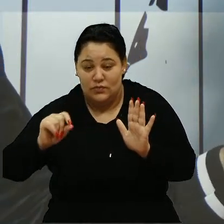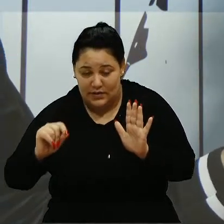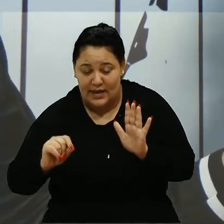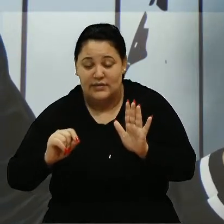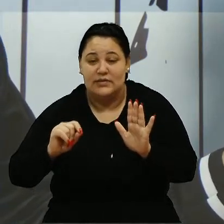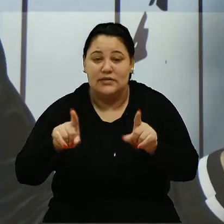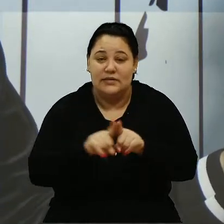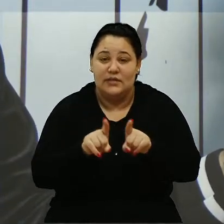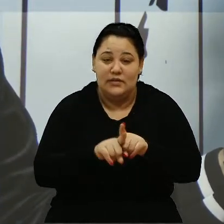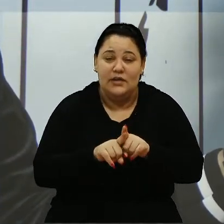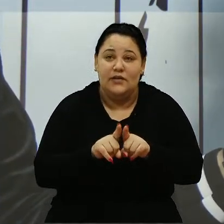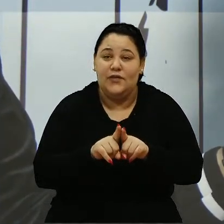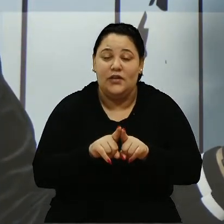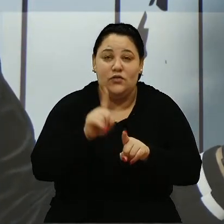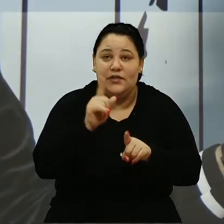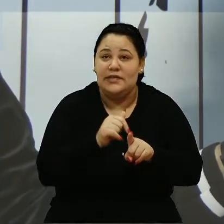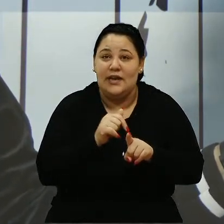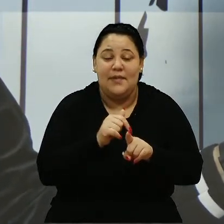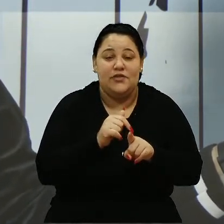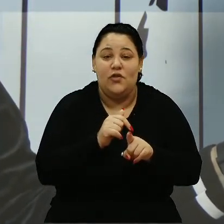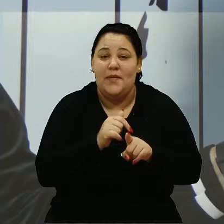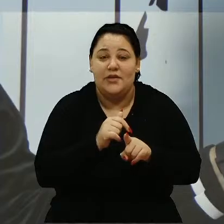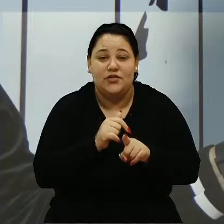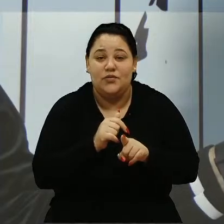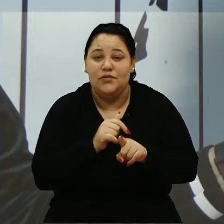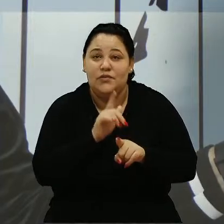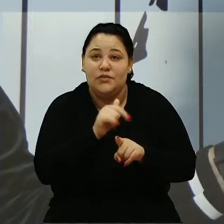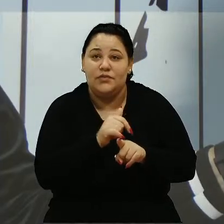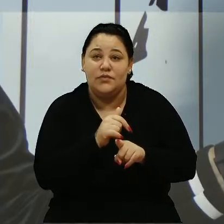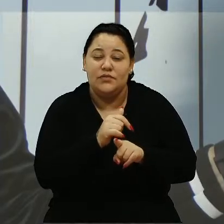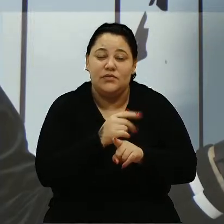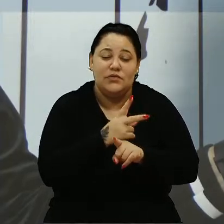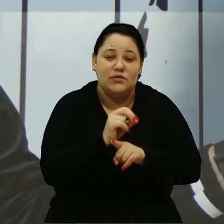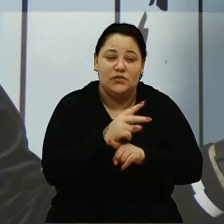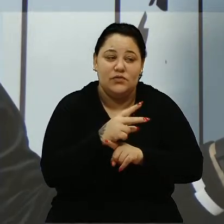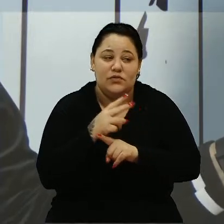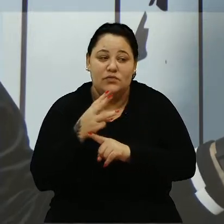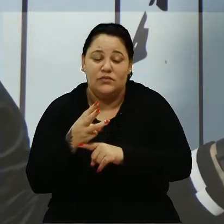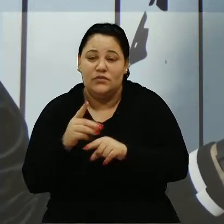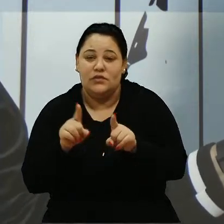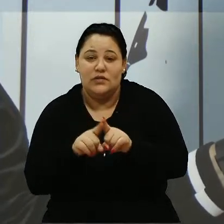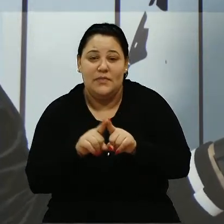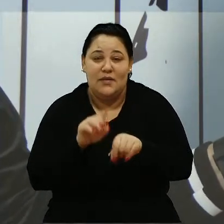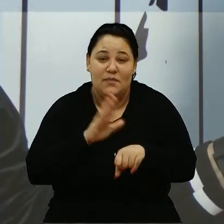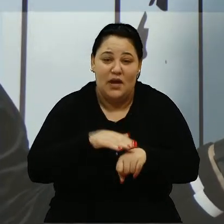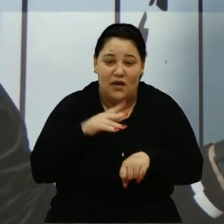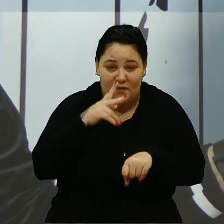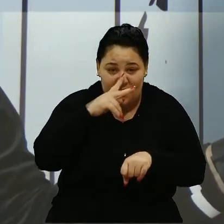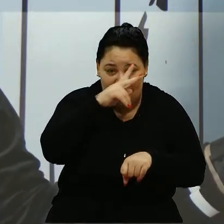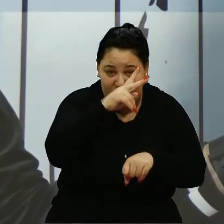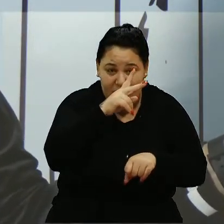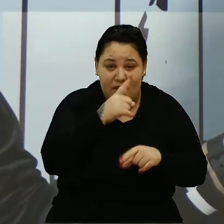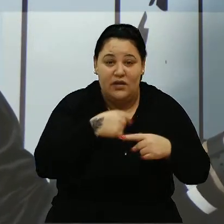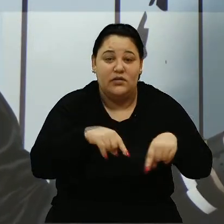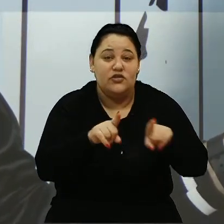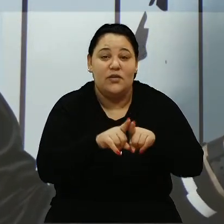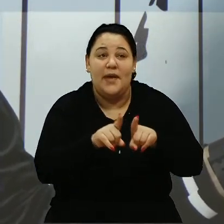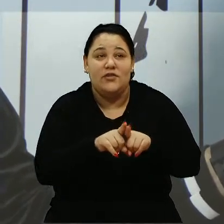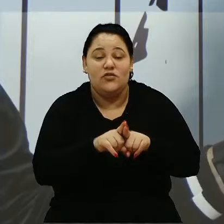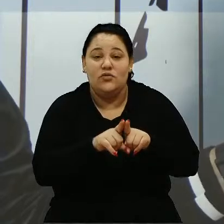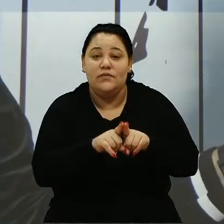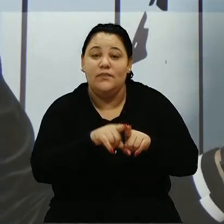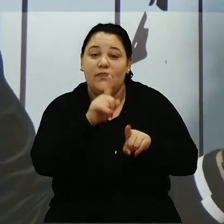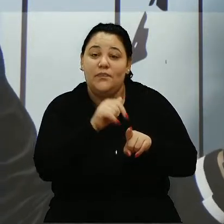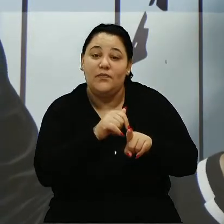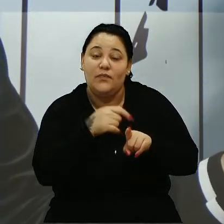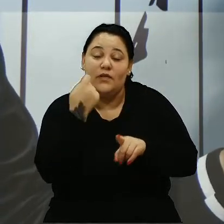ela foi dada uma baixa, mas desde 2023 e tantos, nós procuramos fortalecer as CIPAVs, porque nós precisamos cuidar